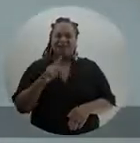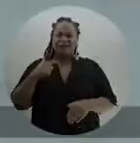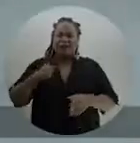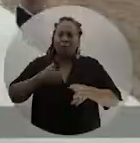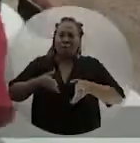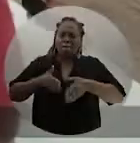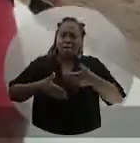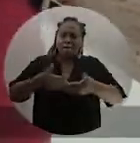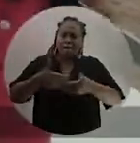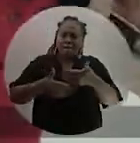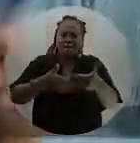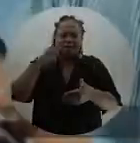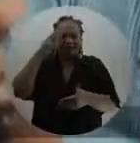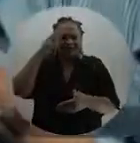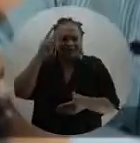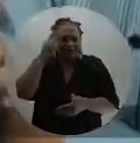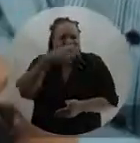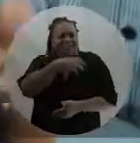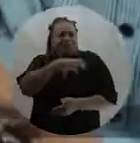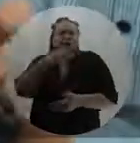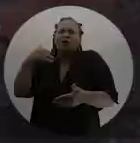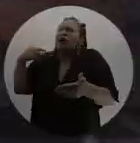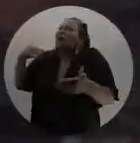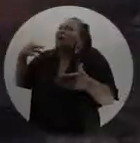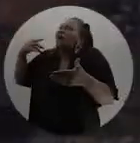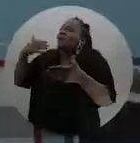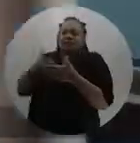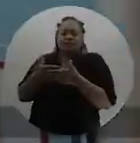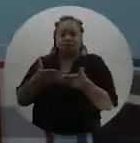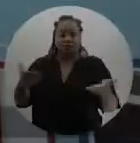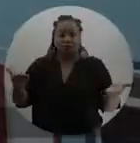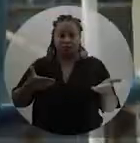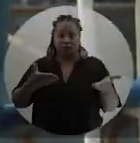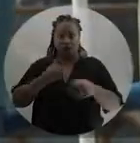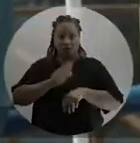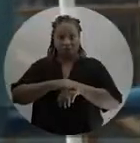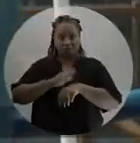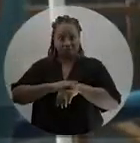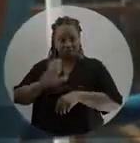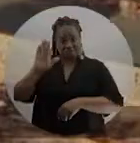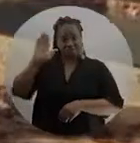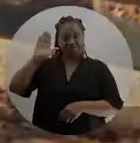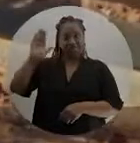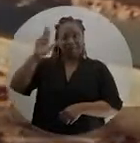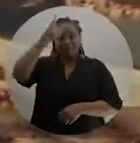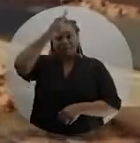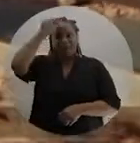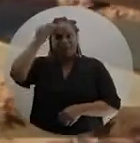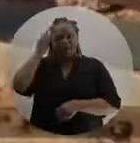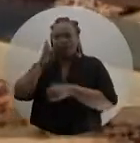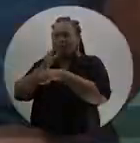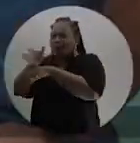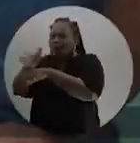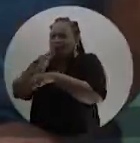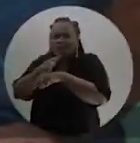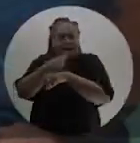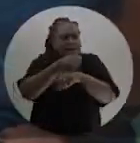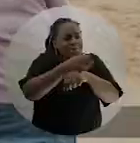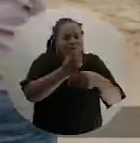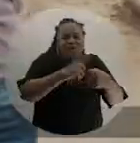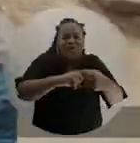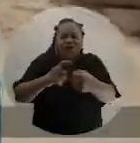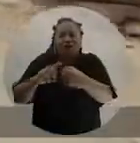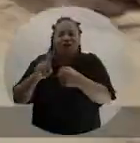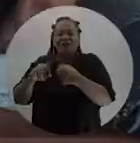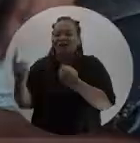Minha caminhada por Salvador começou muito antes dessa eleição. Agora, como candidato a prefeito, pude retornar a cada lugar e fui